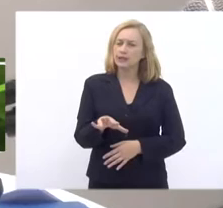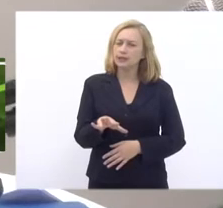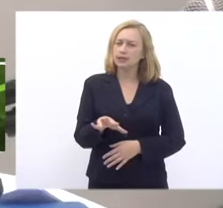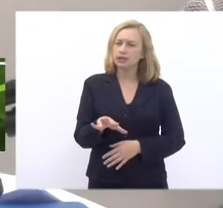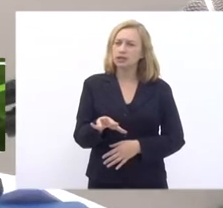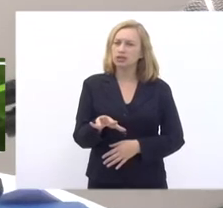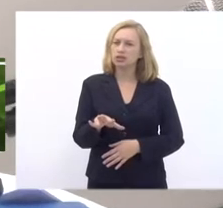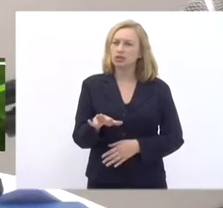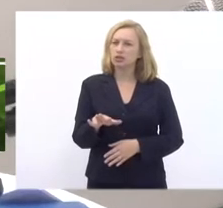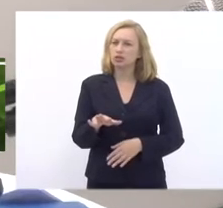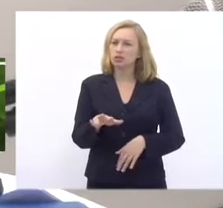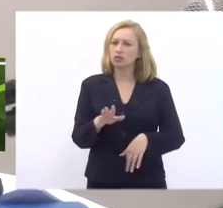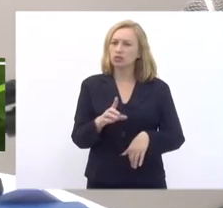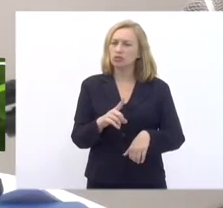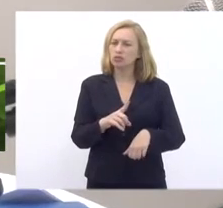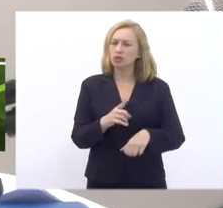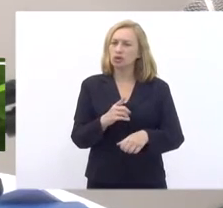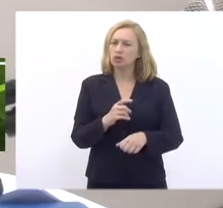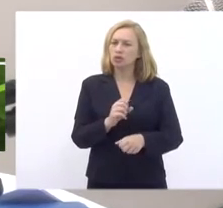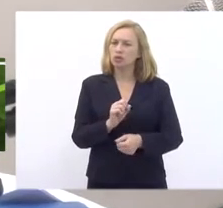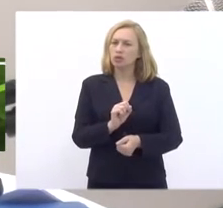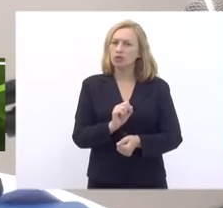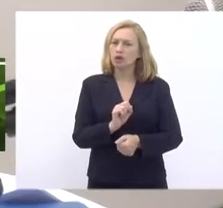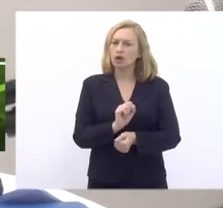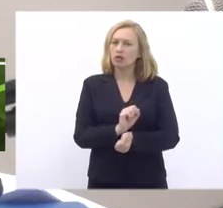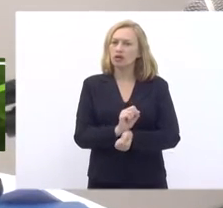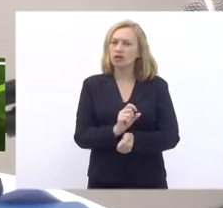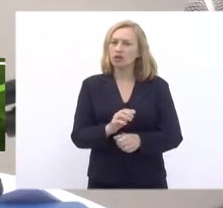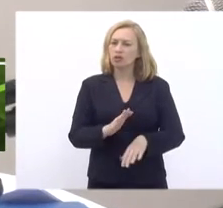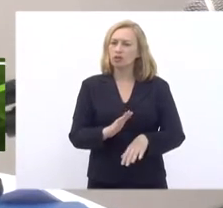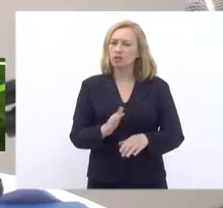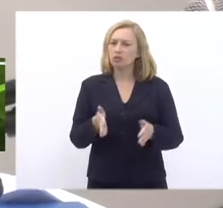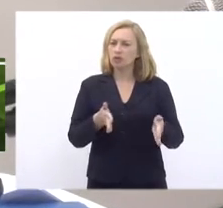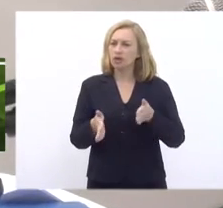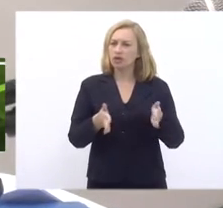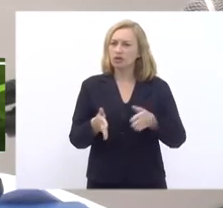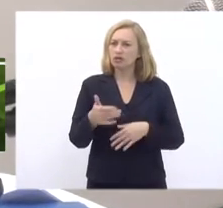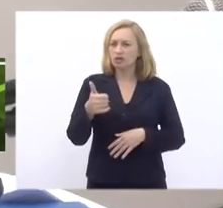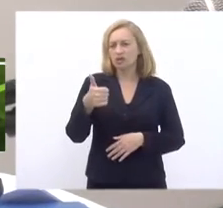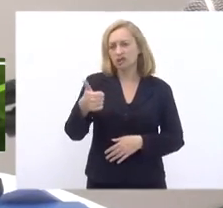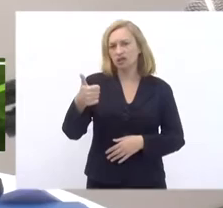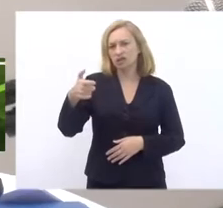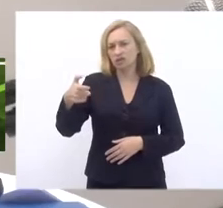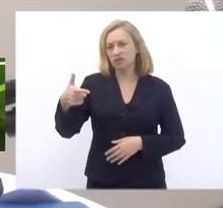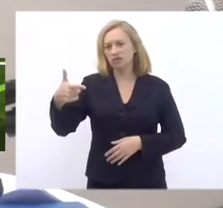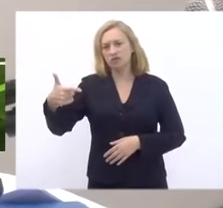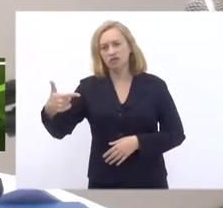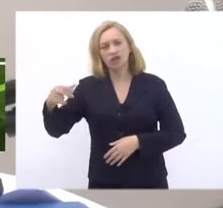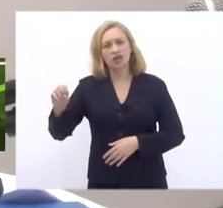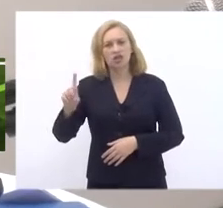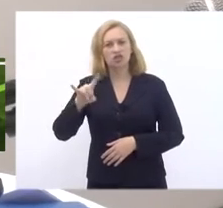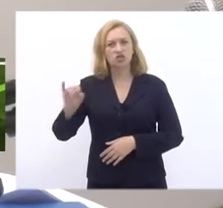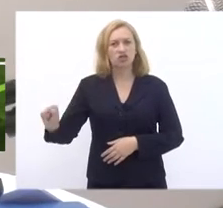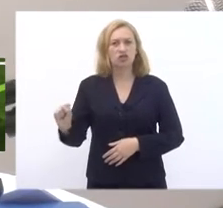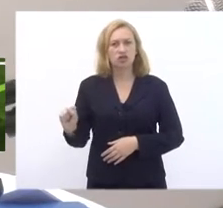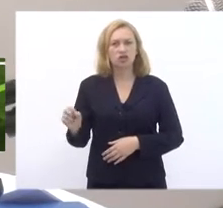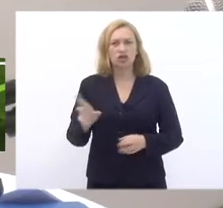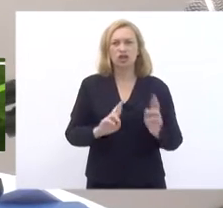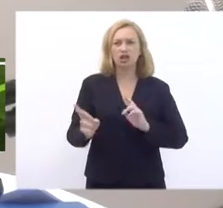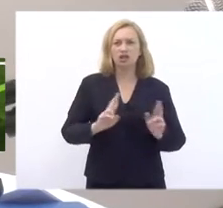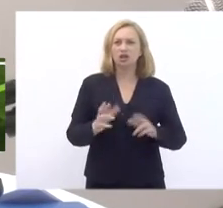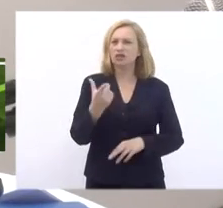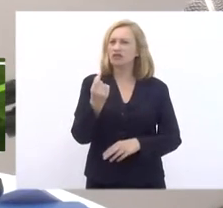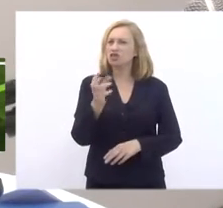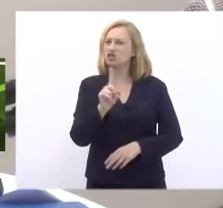levou a um adiamento da implementação da nova tarifa de cerca de 20 dias, e o termo aditivo fala disso também, fala de uma compensação em relação a esses 20